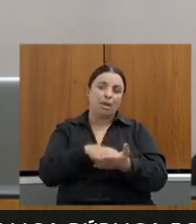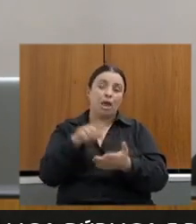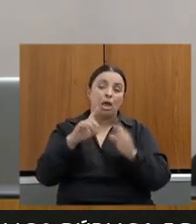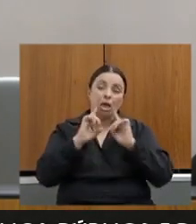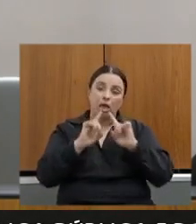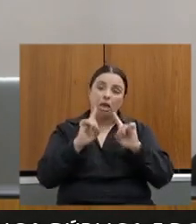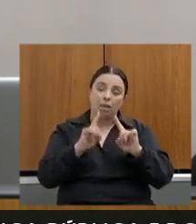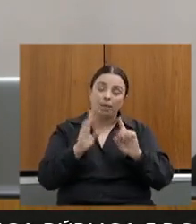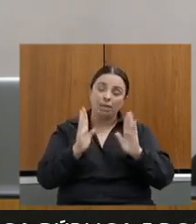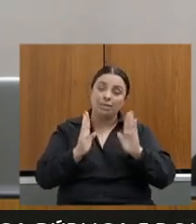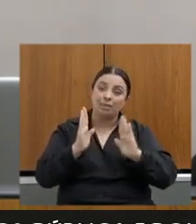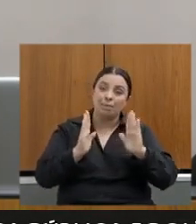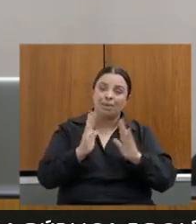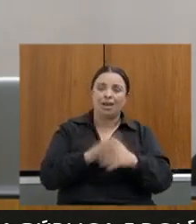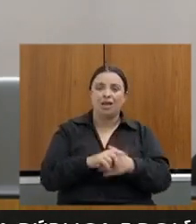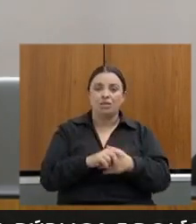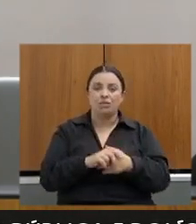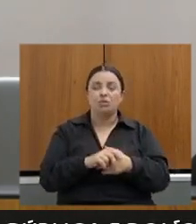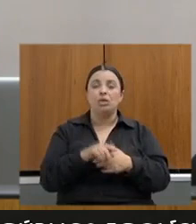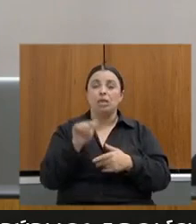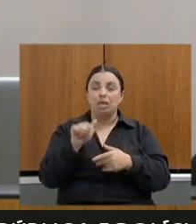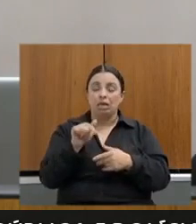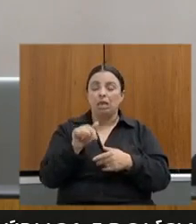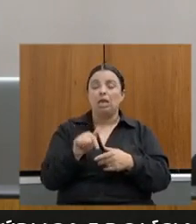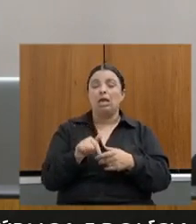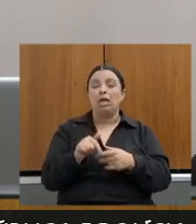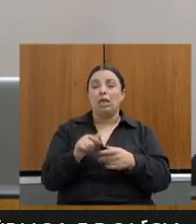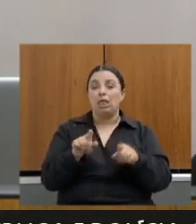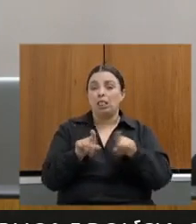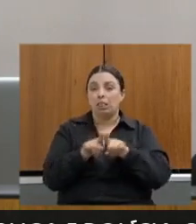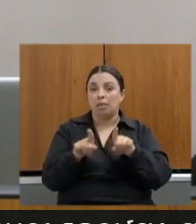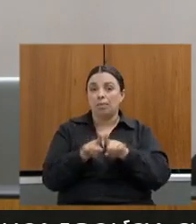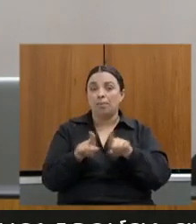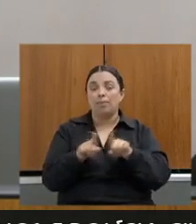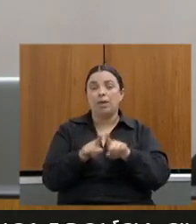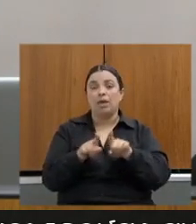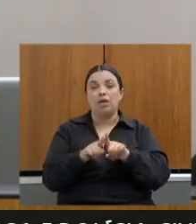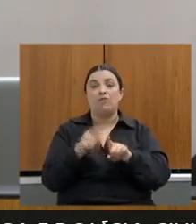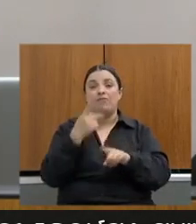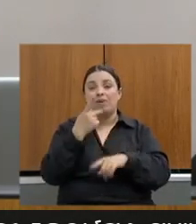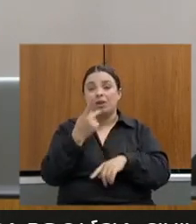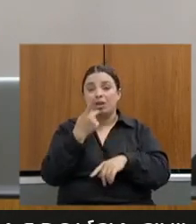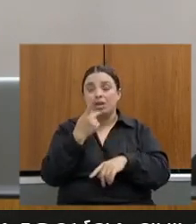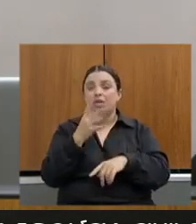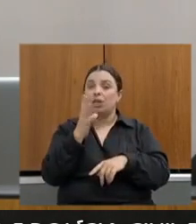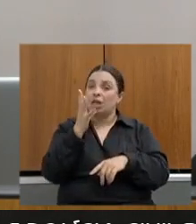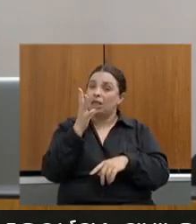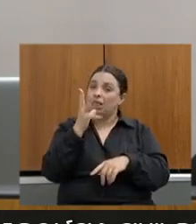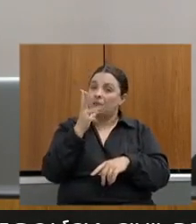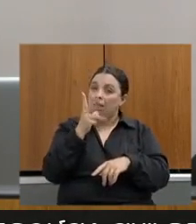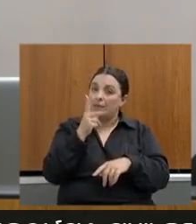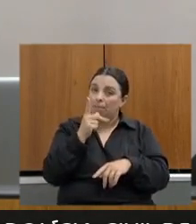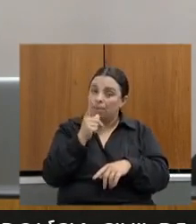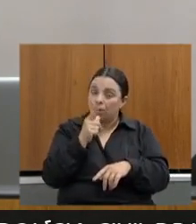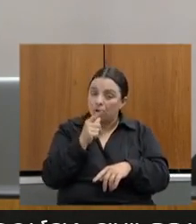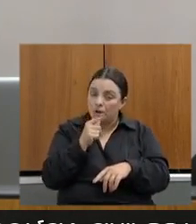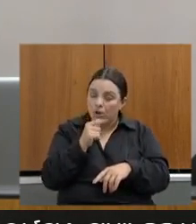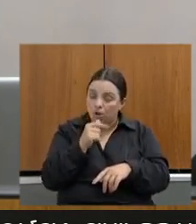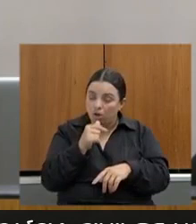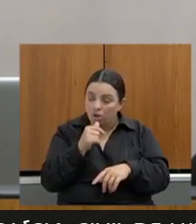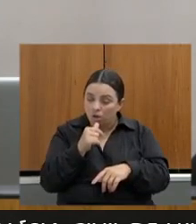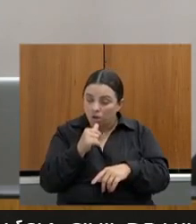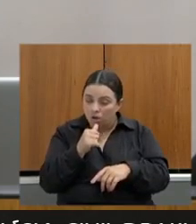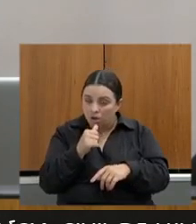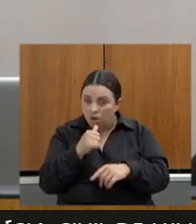inclusive é uma uma demora enorme na